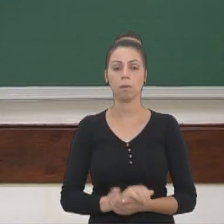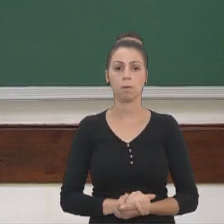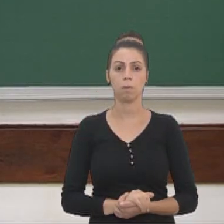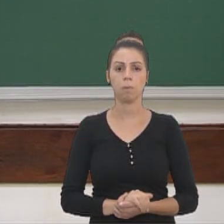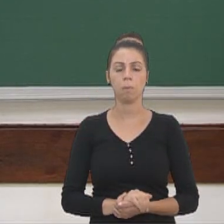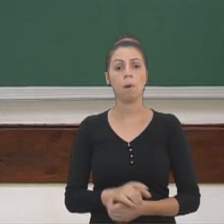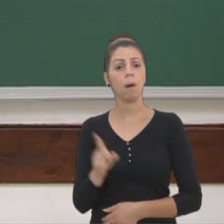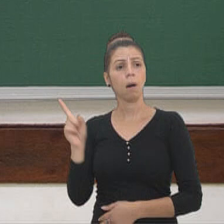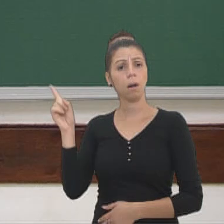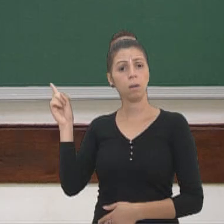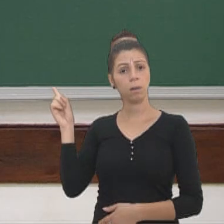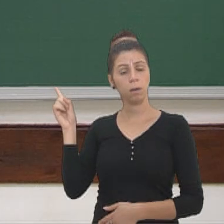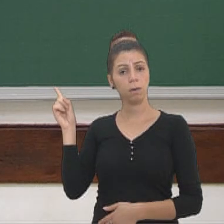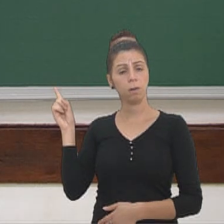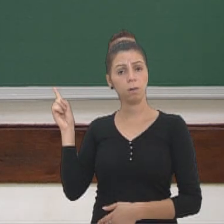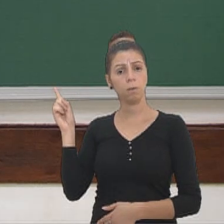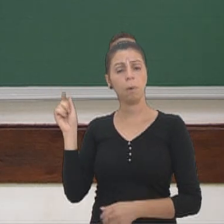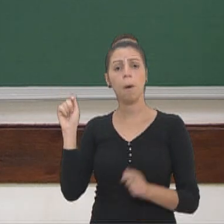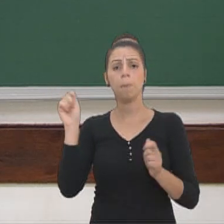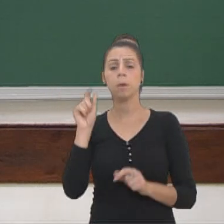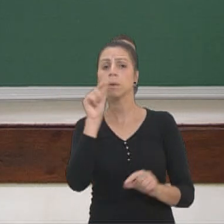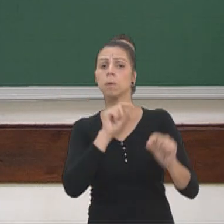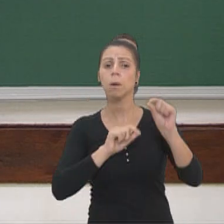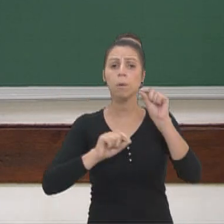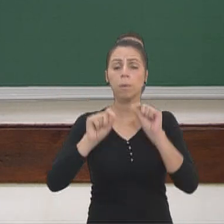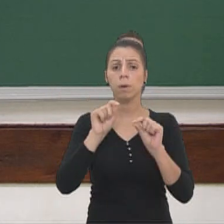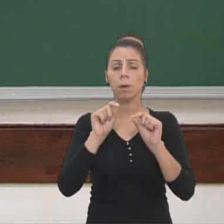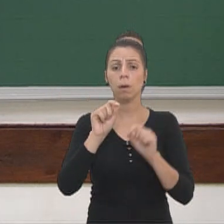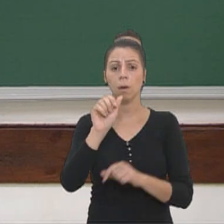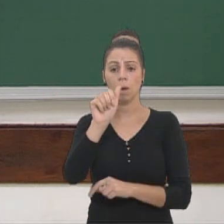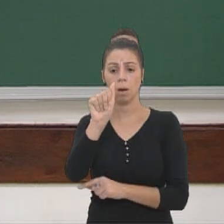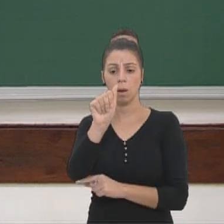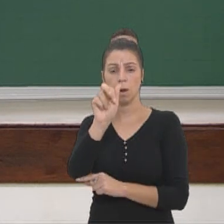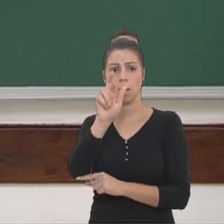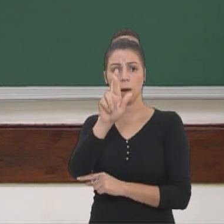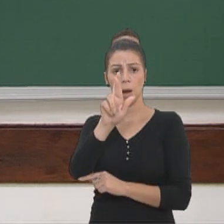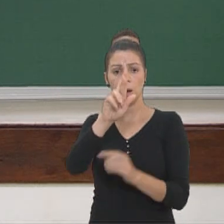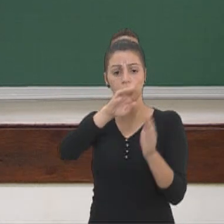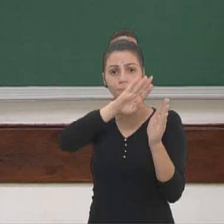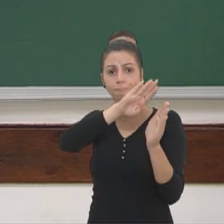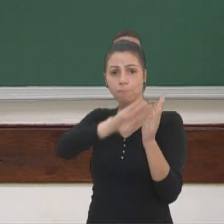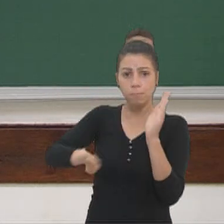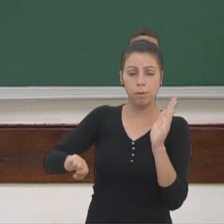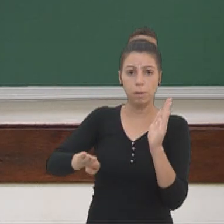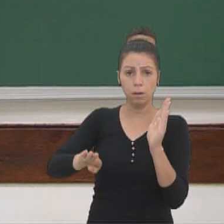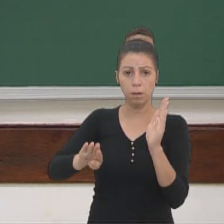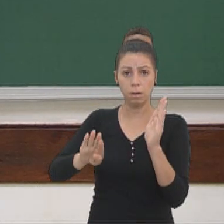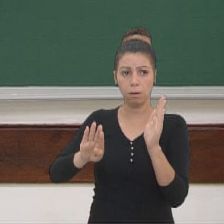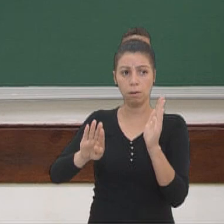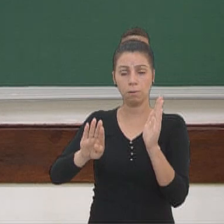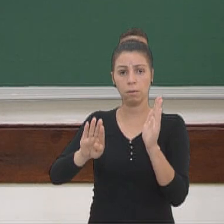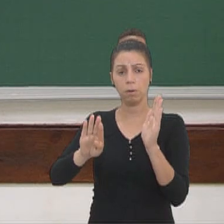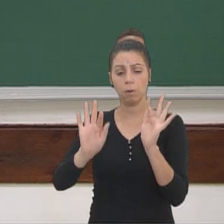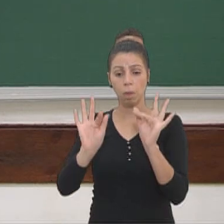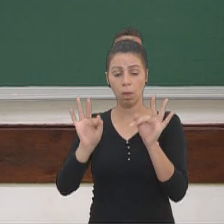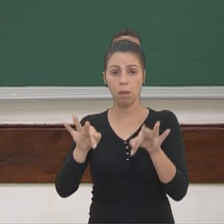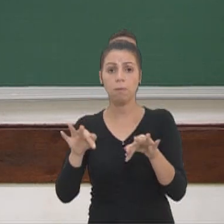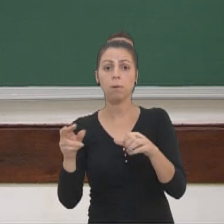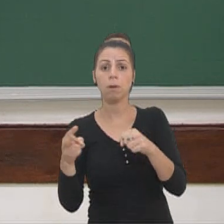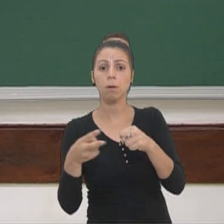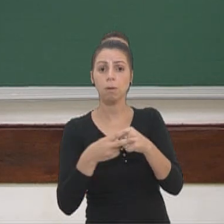irão tirar o ar da terminação do verbo no infinitivo, no